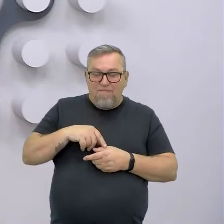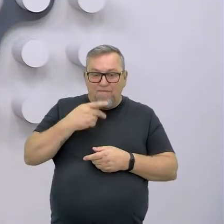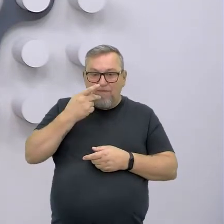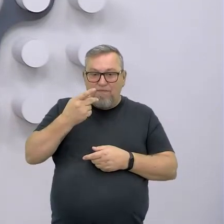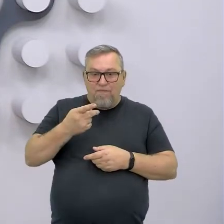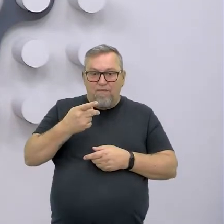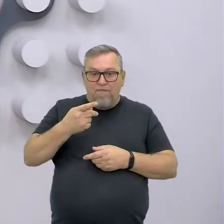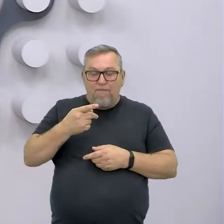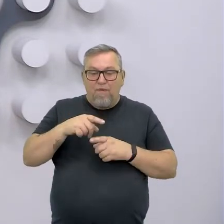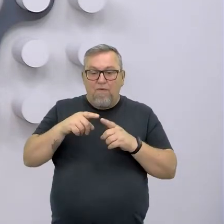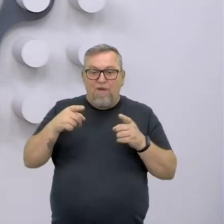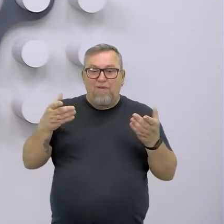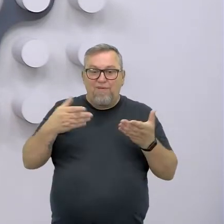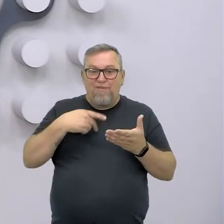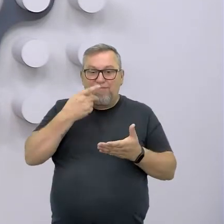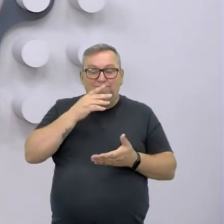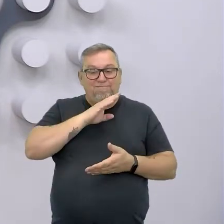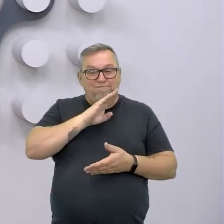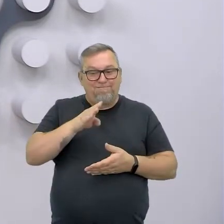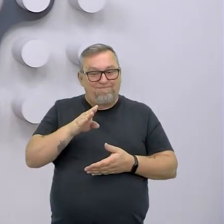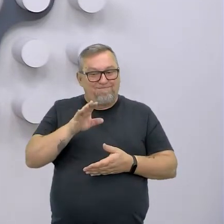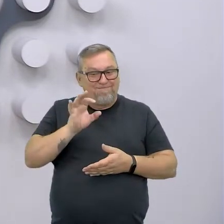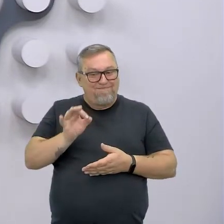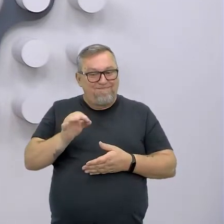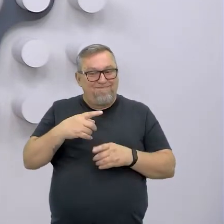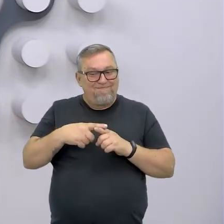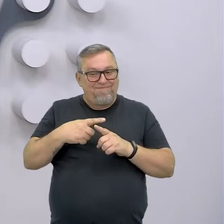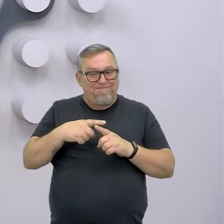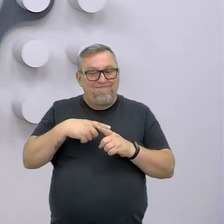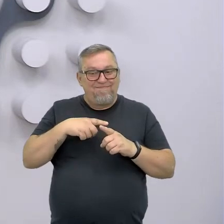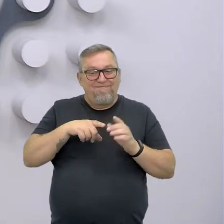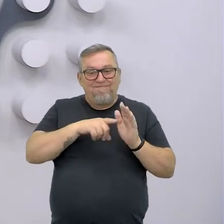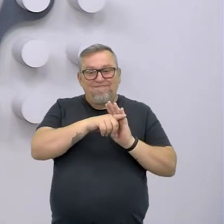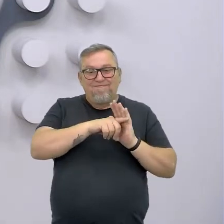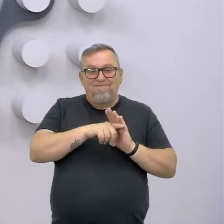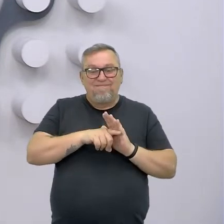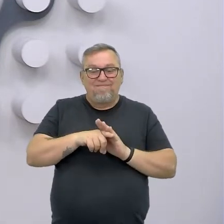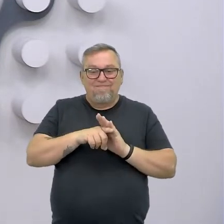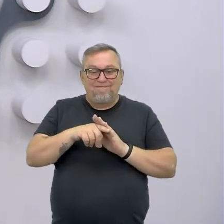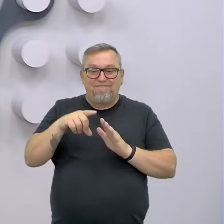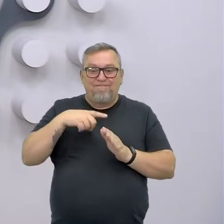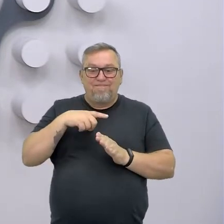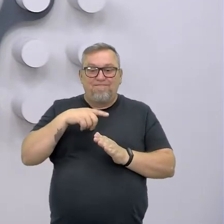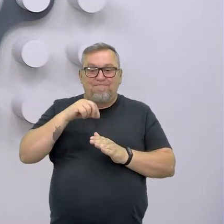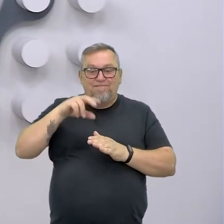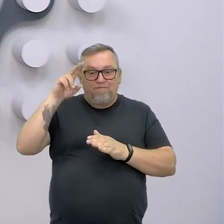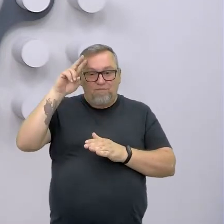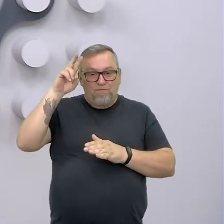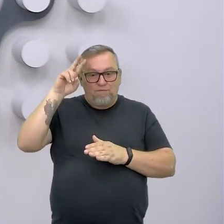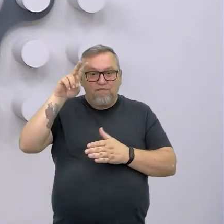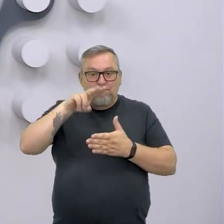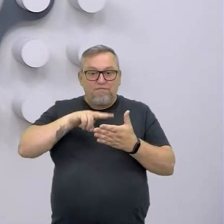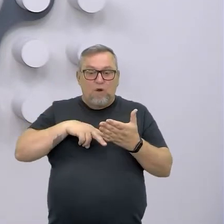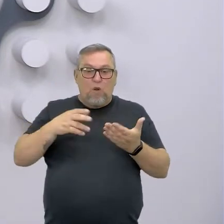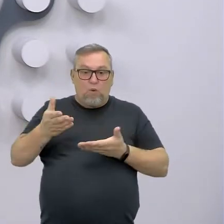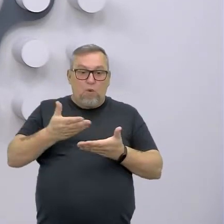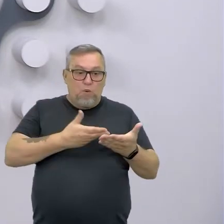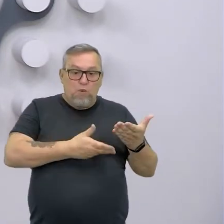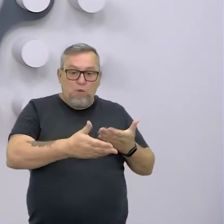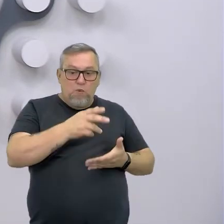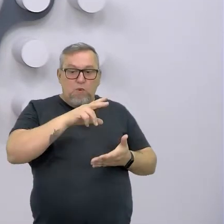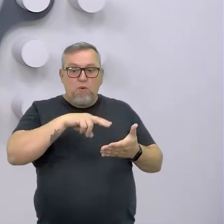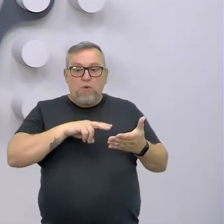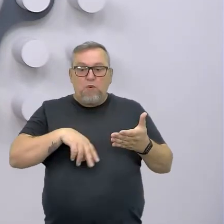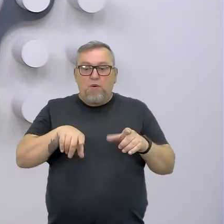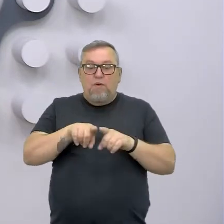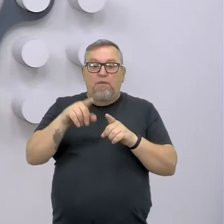recomendei indiretamente, agora estou recomendando diretamente, por quê? Porque eu falei que os pesquisadores, eles leem uns aos outros para